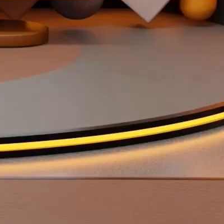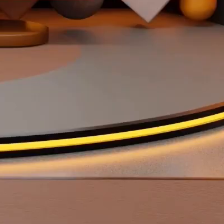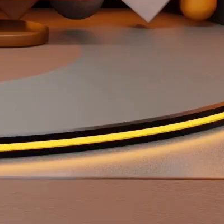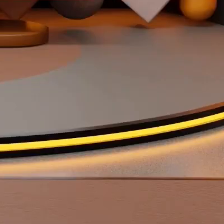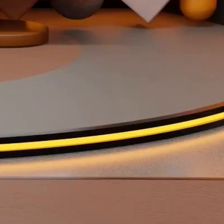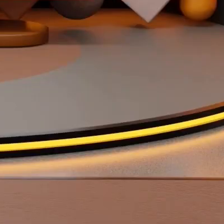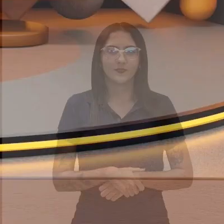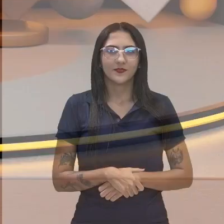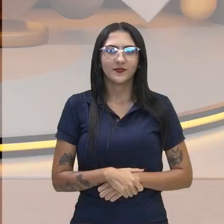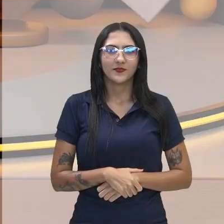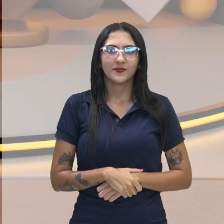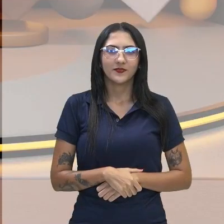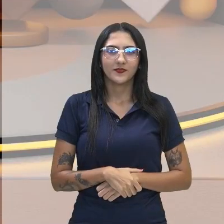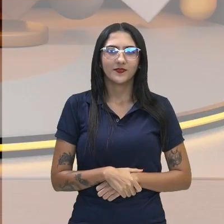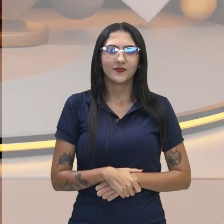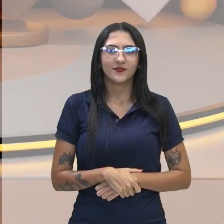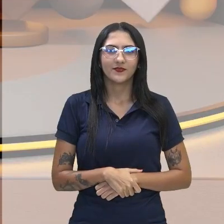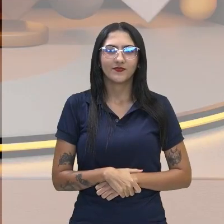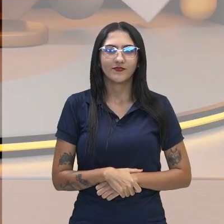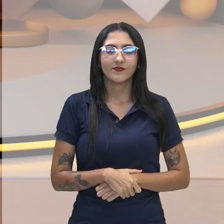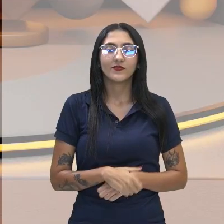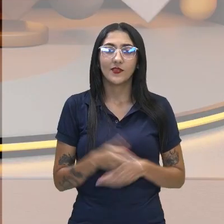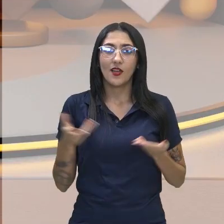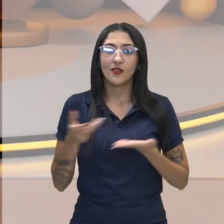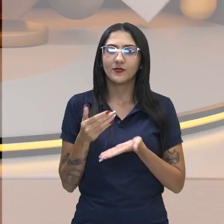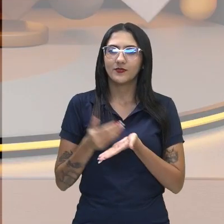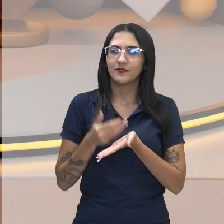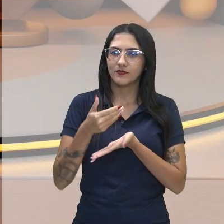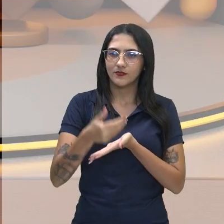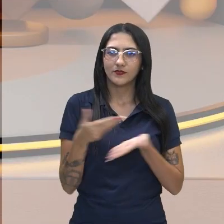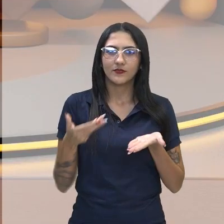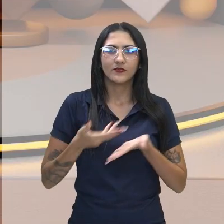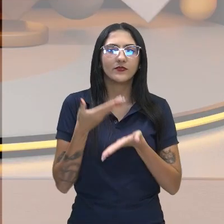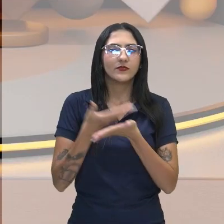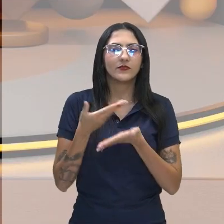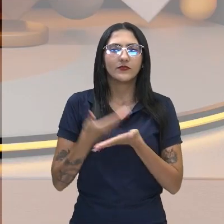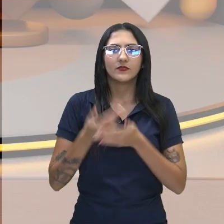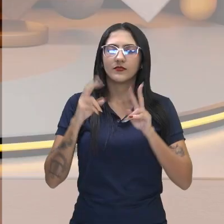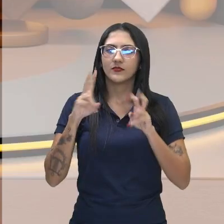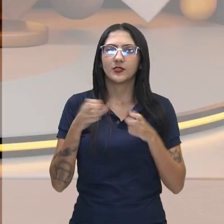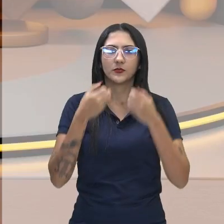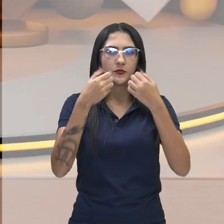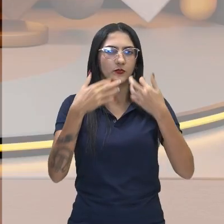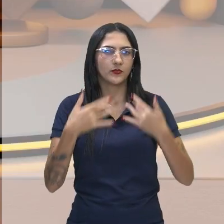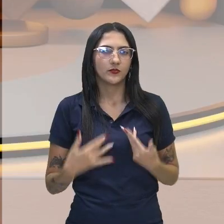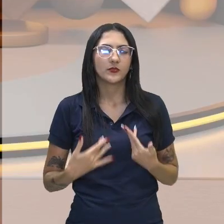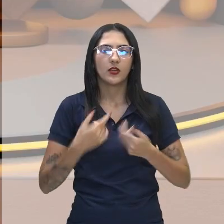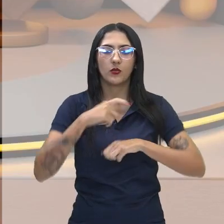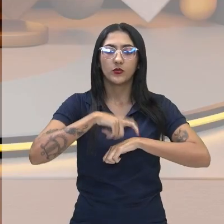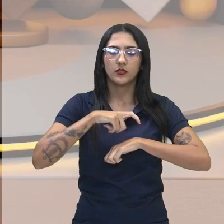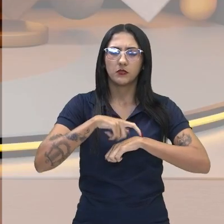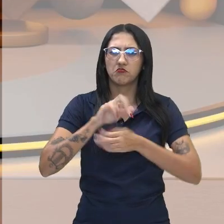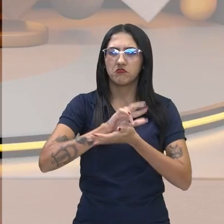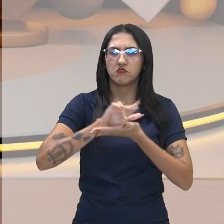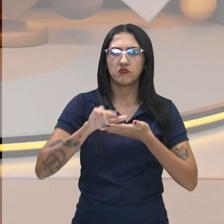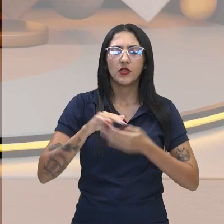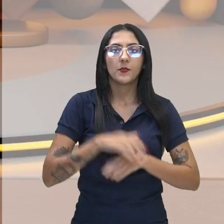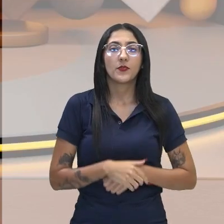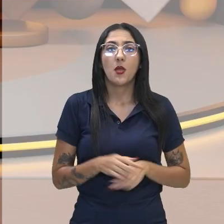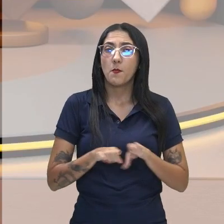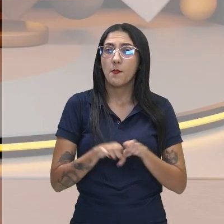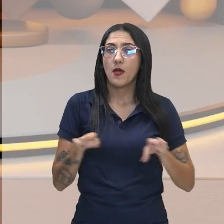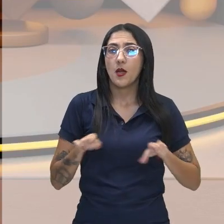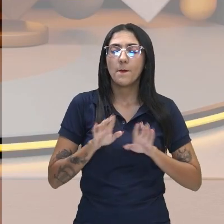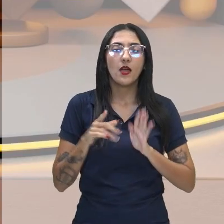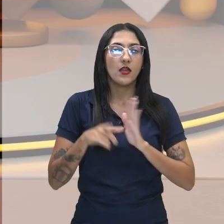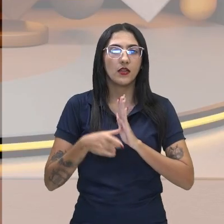Muito bem, gente. Então, nós vamos iniciar a nossa aula, falando sobre os fusos horários. Mas, antes disso,